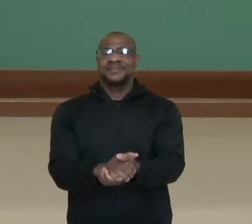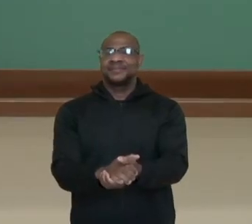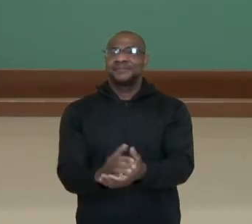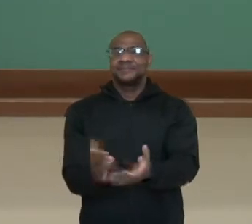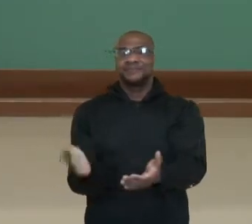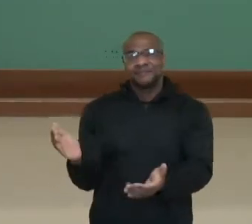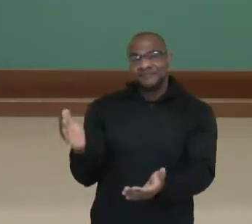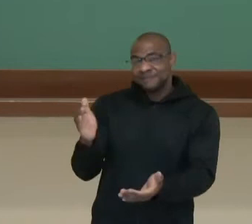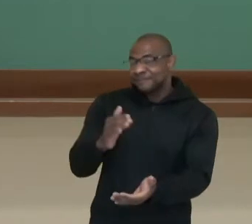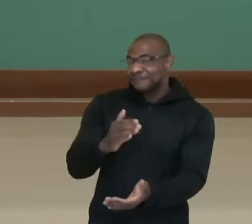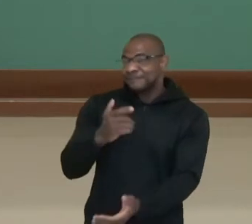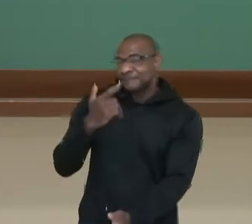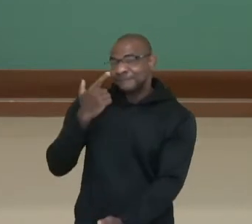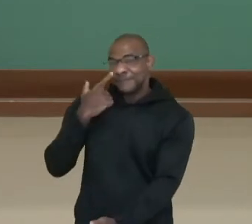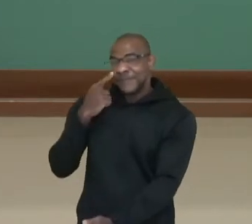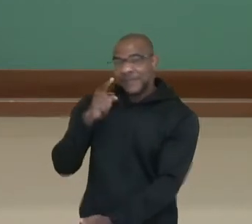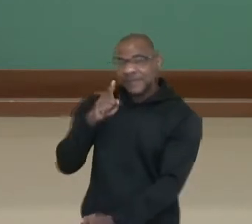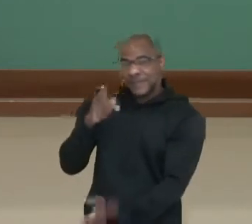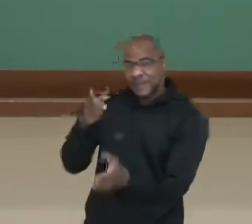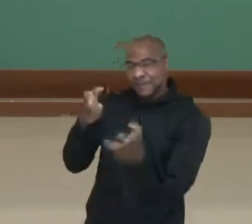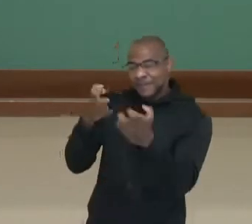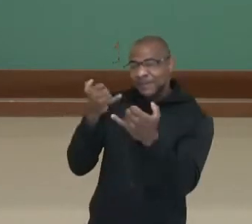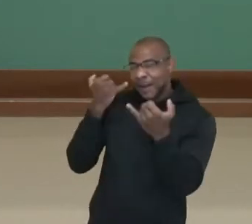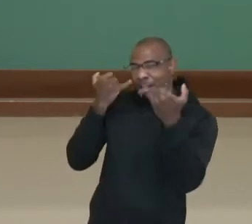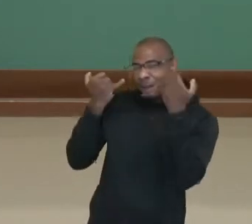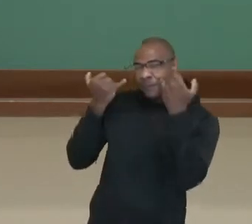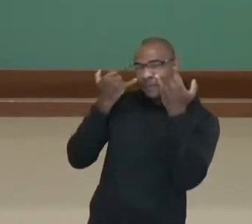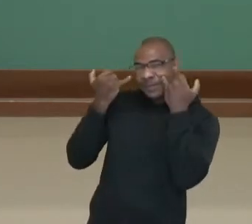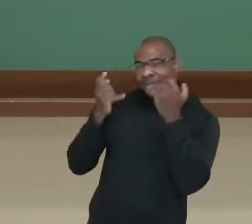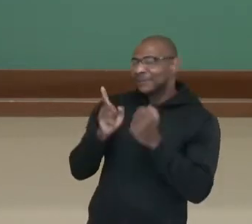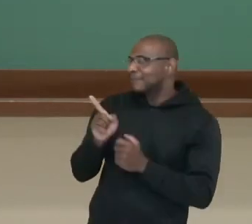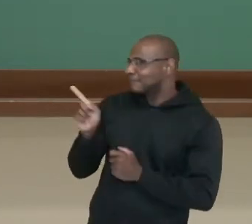Vamos ver se você percebeu a informação que faltava aqui nessa